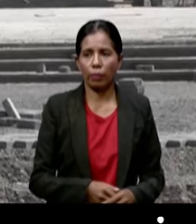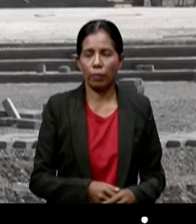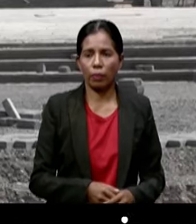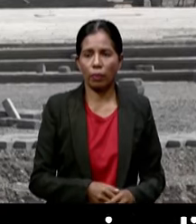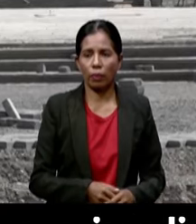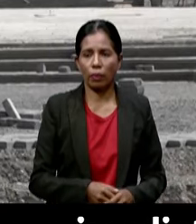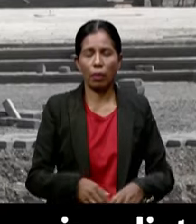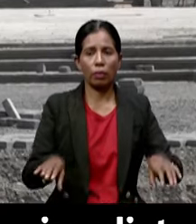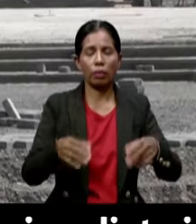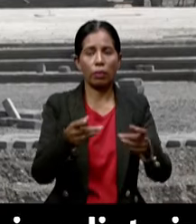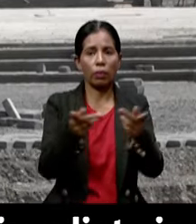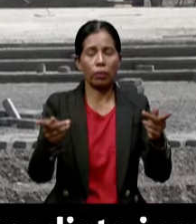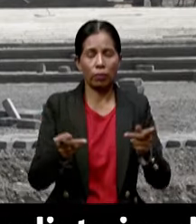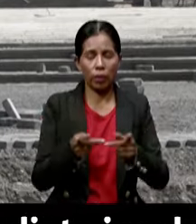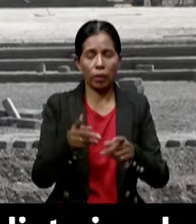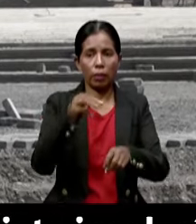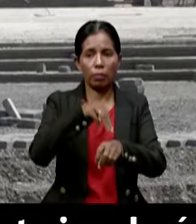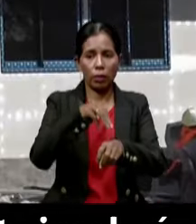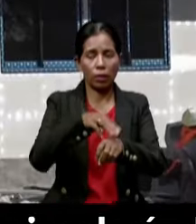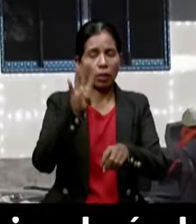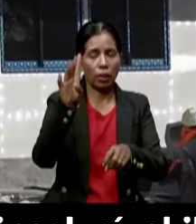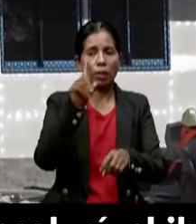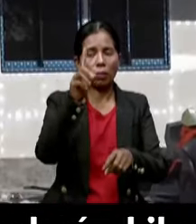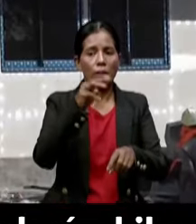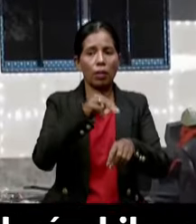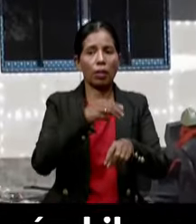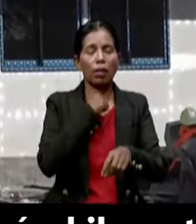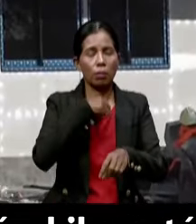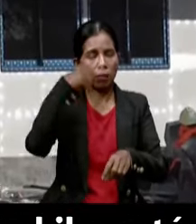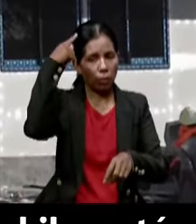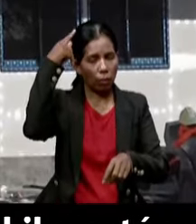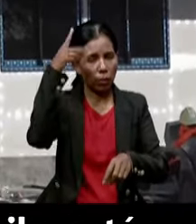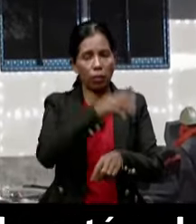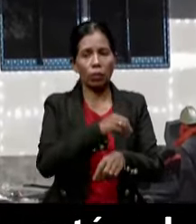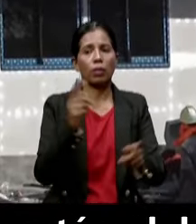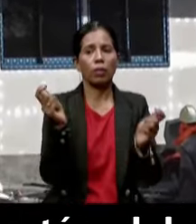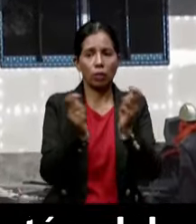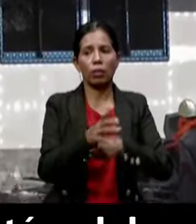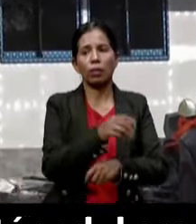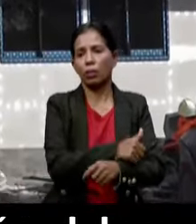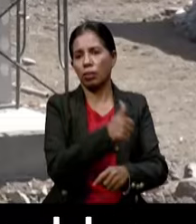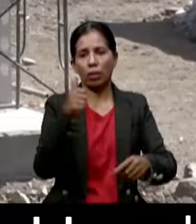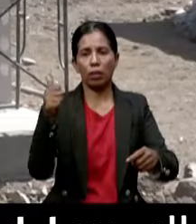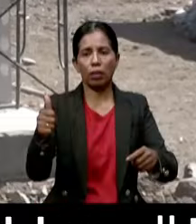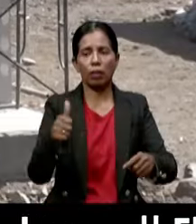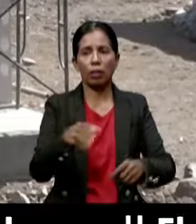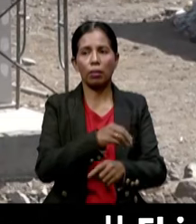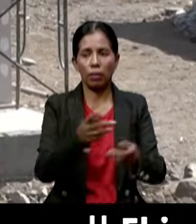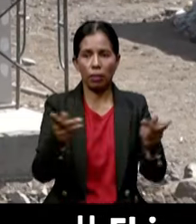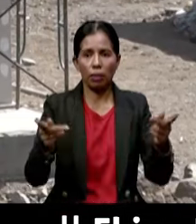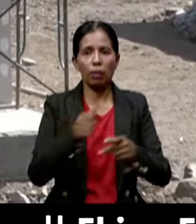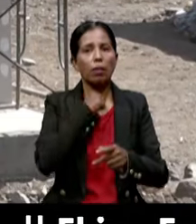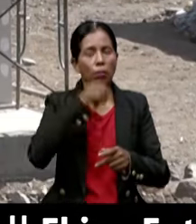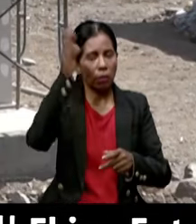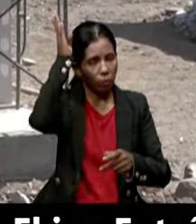Função o se fata em sacristia hatne, ida bamo Papa, ori descansa no troca, no sira seluk ba Cardeal, amo